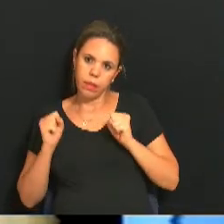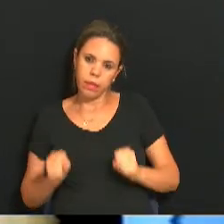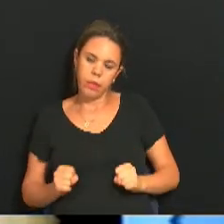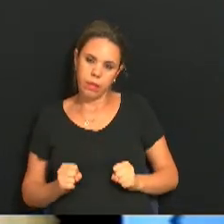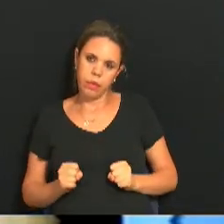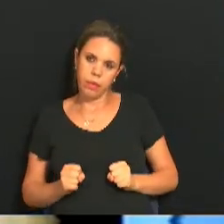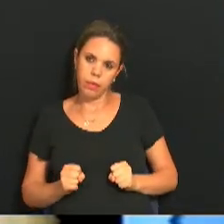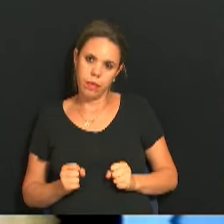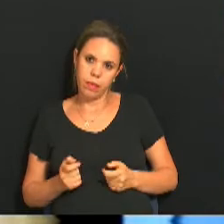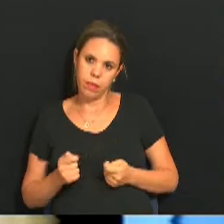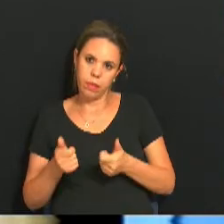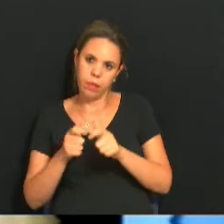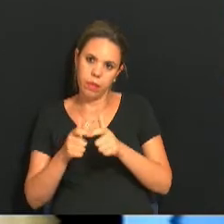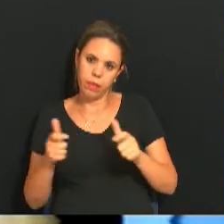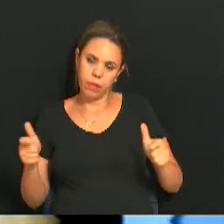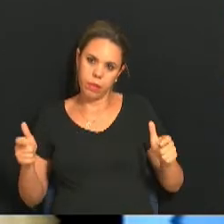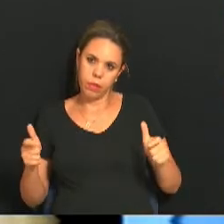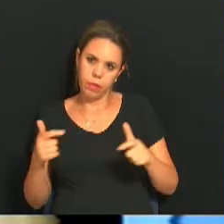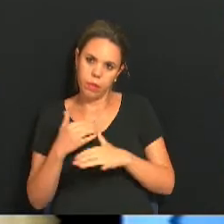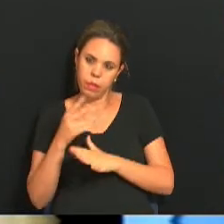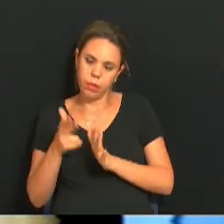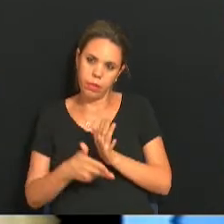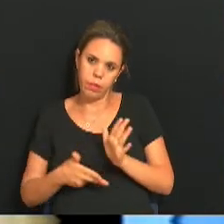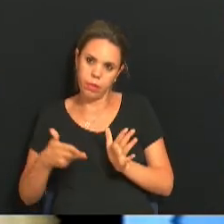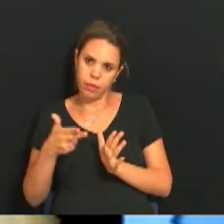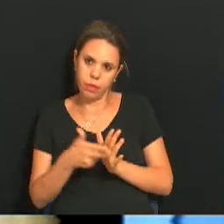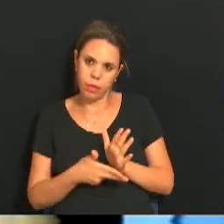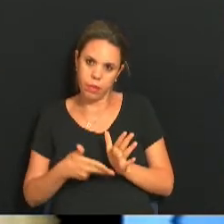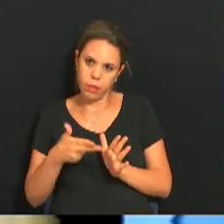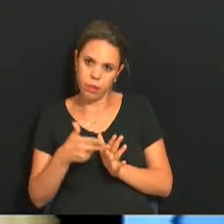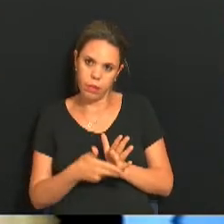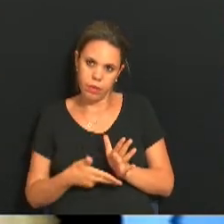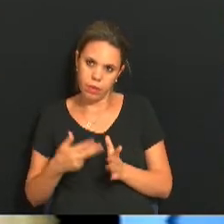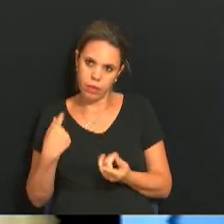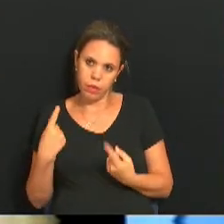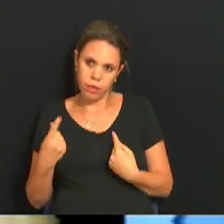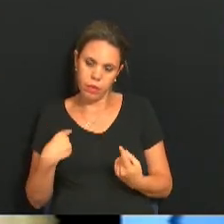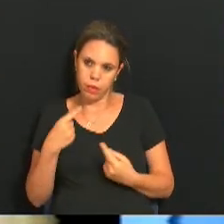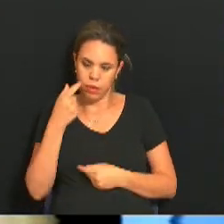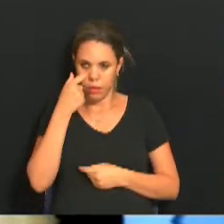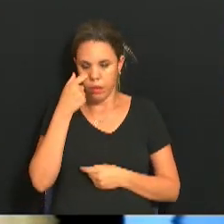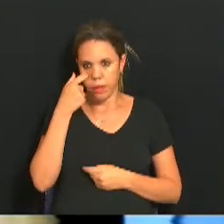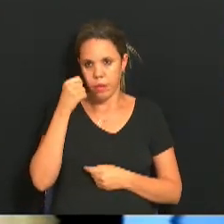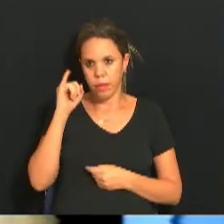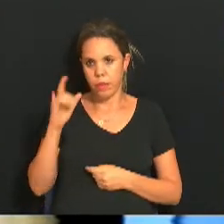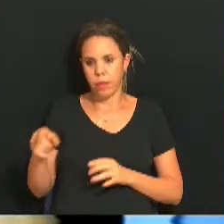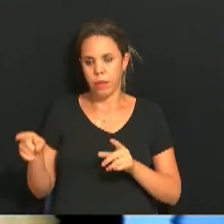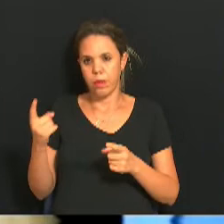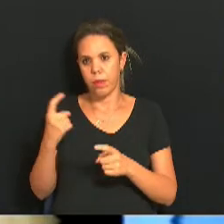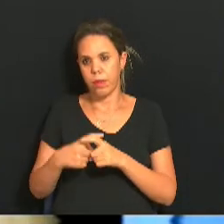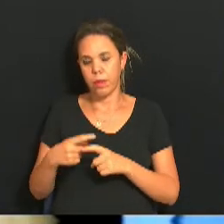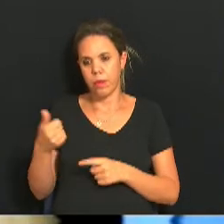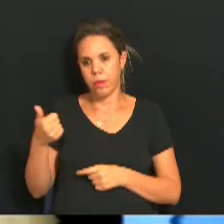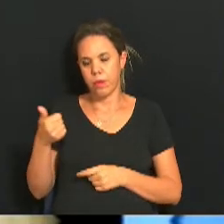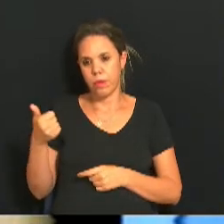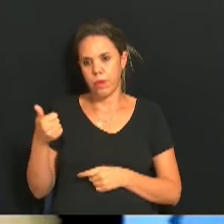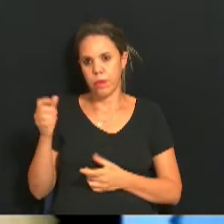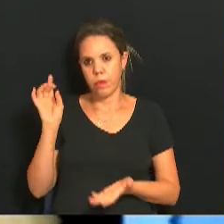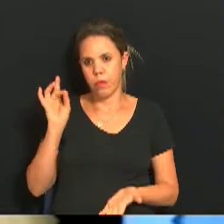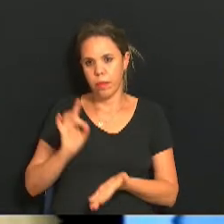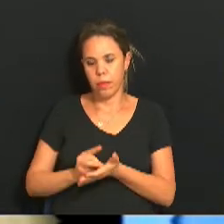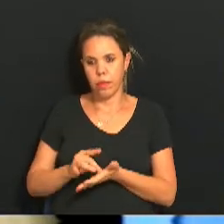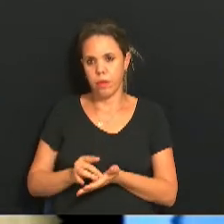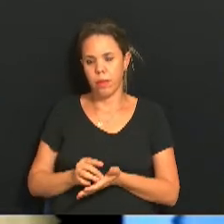beneficie ampliação a rodoviária e do sistema dar desde que eu fiz um a forma original já